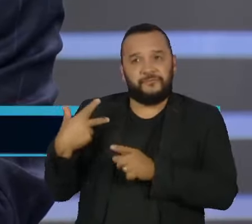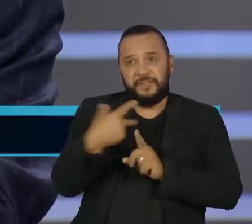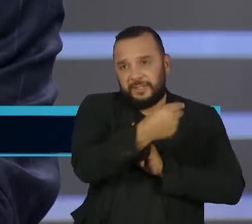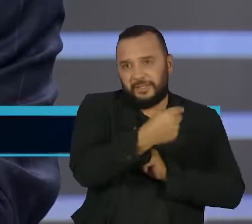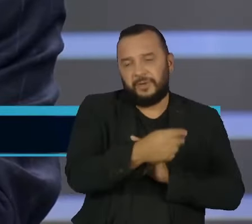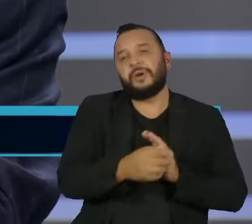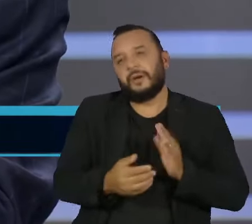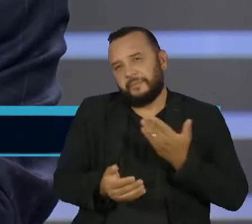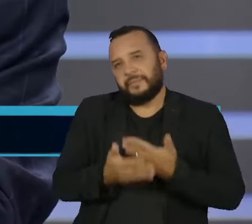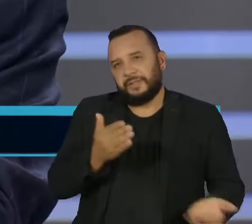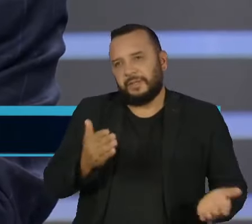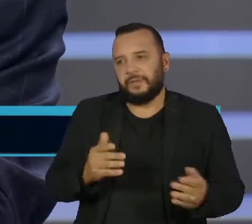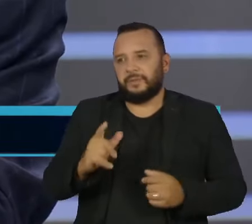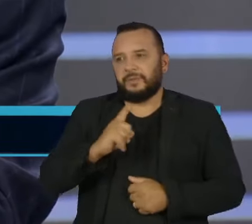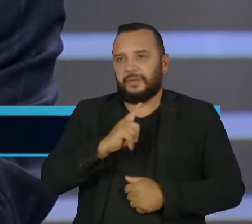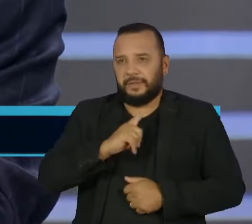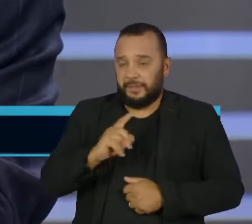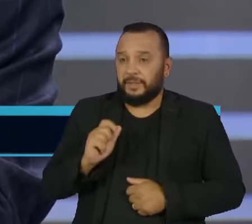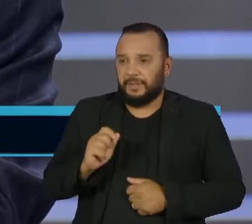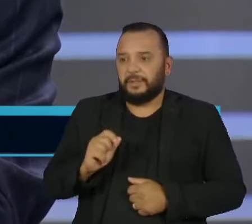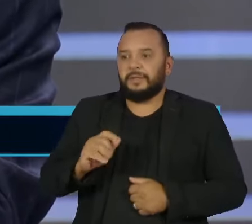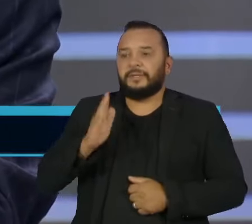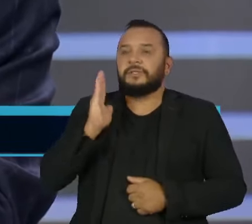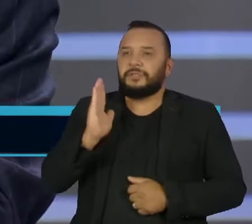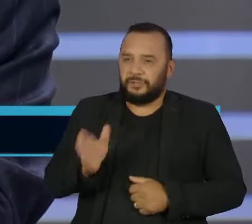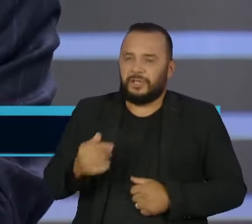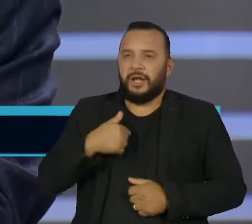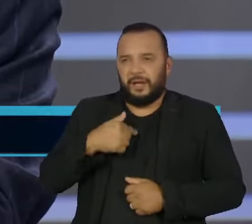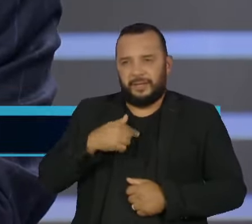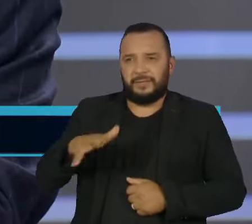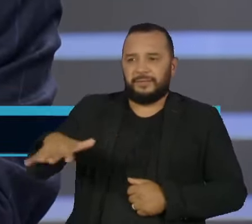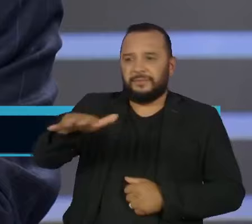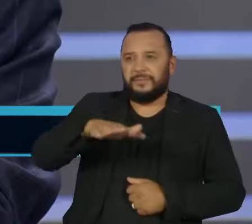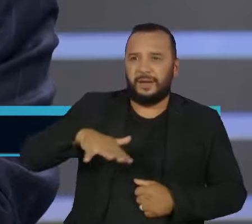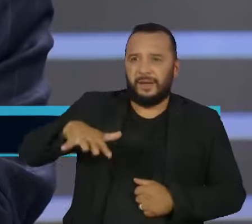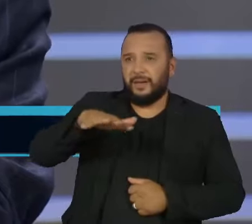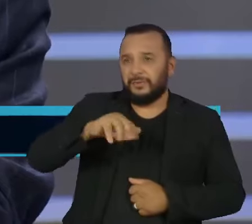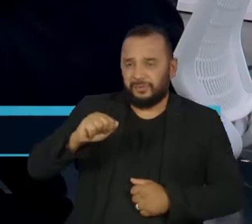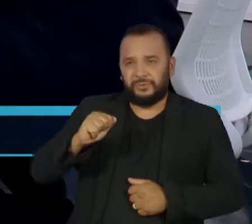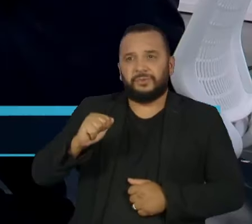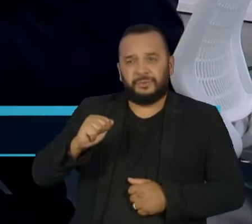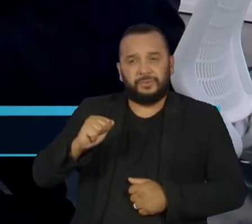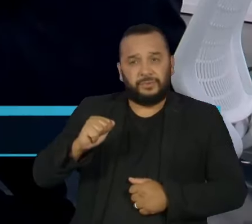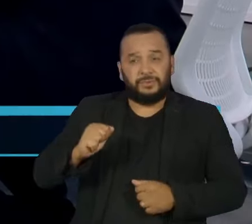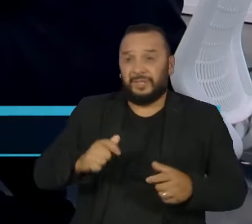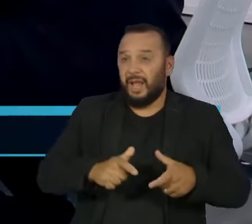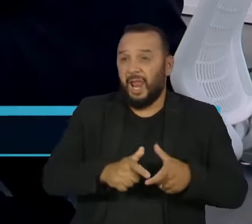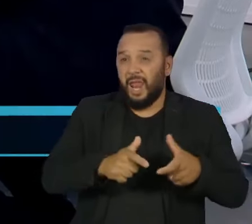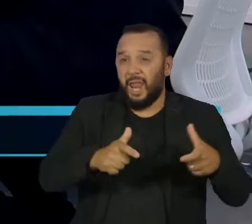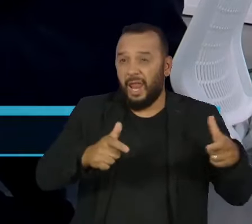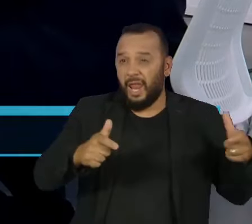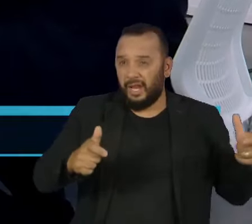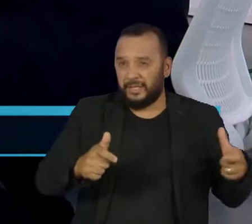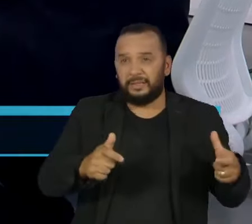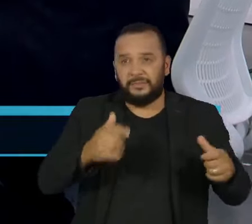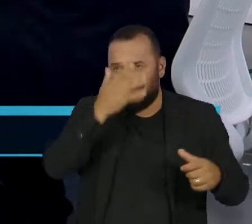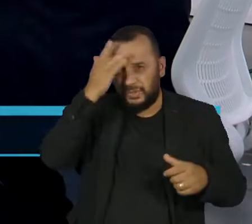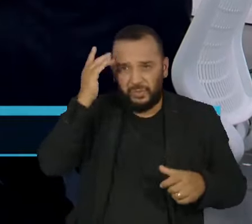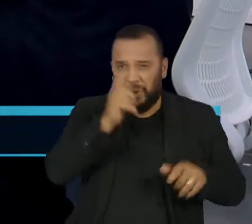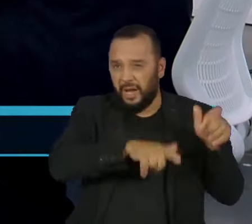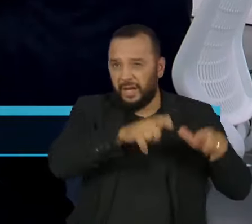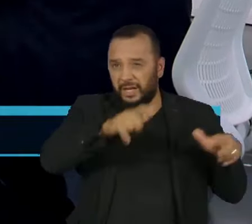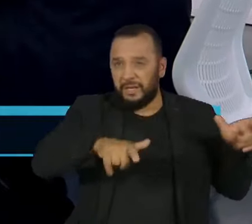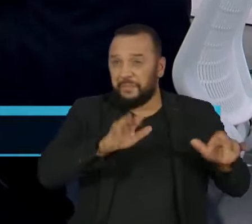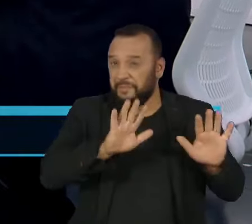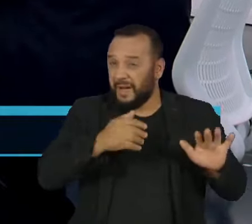vencer, porque ela tem muito espaço, muita gente, e a Rússia não modernizou plenamente. Então, quando o